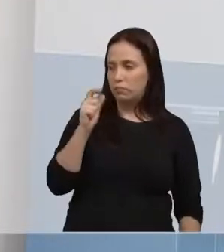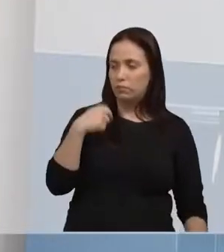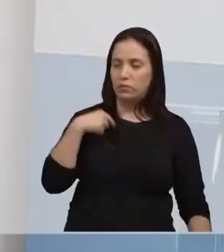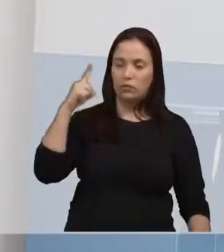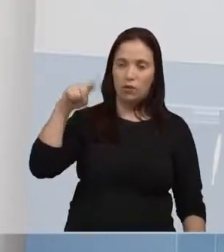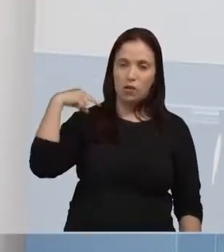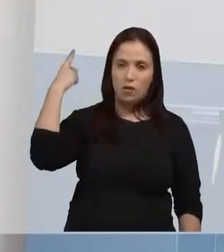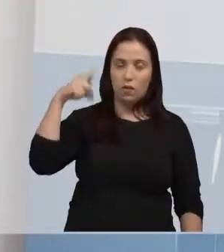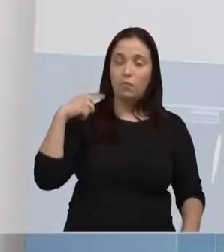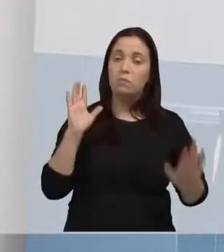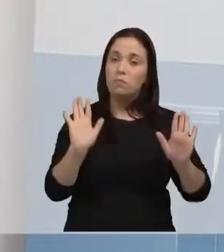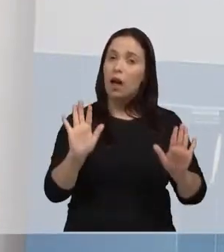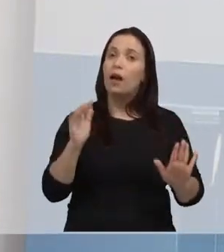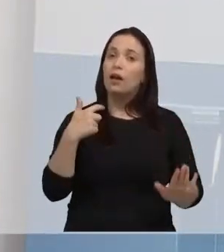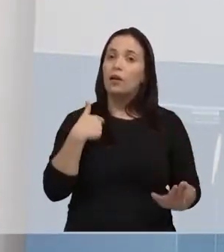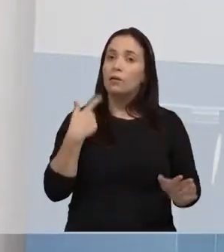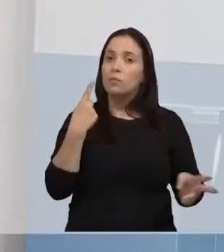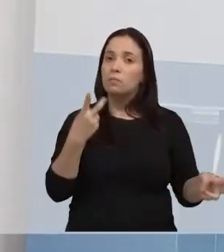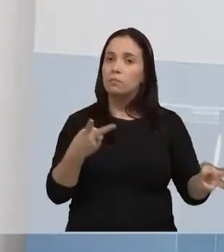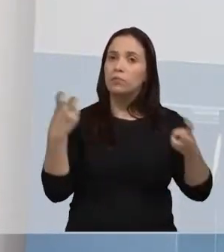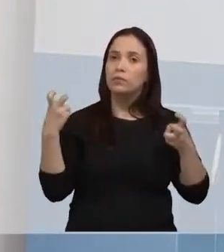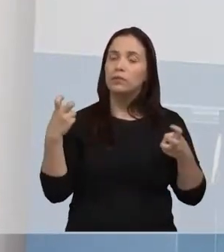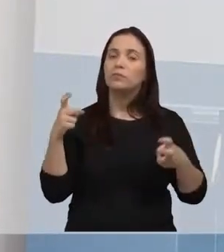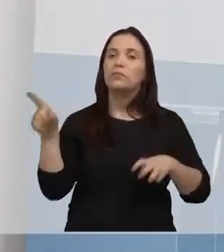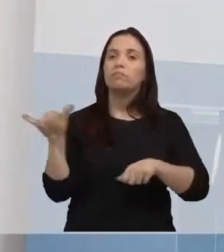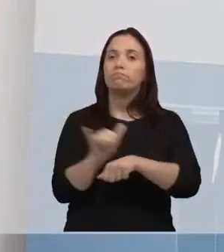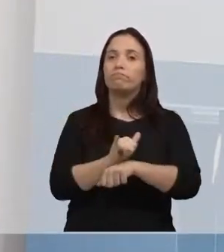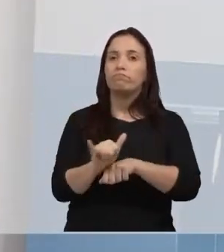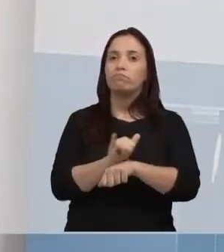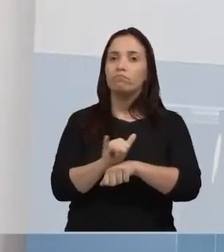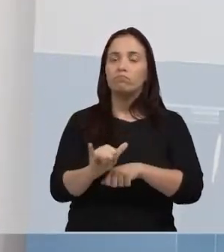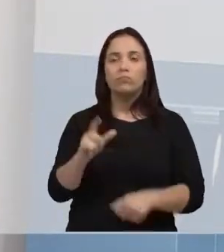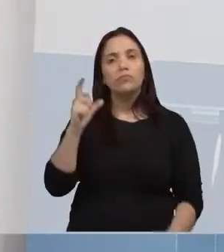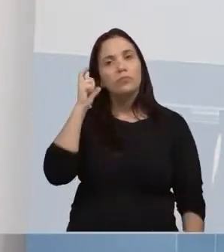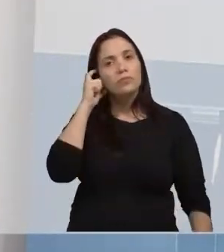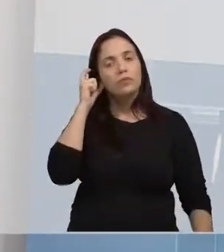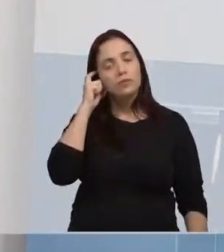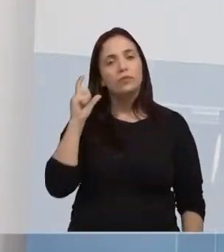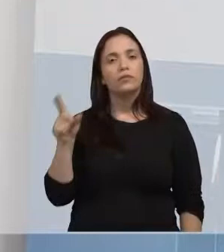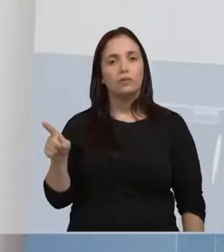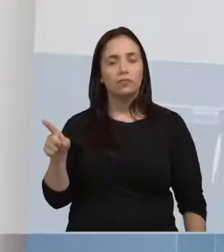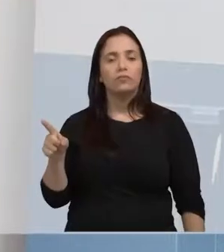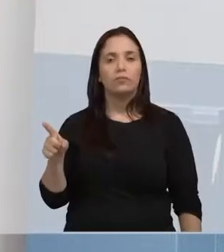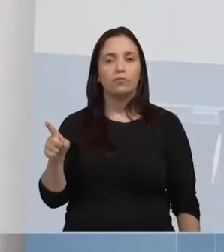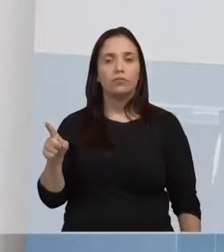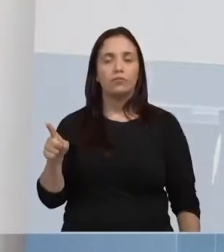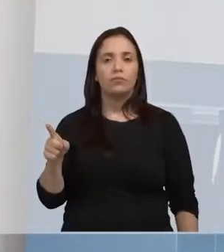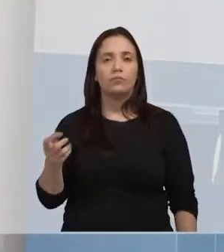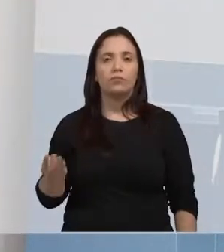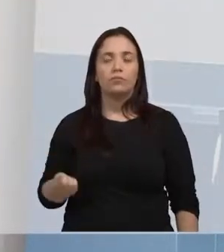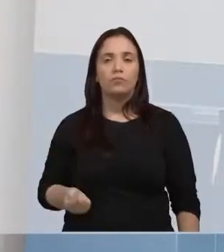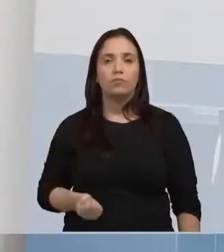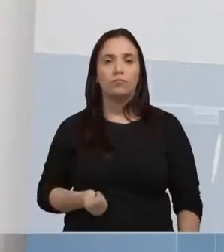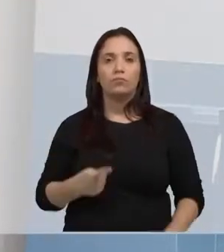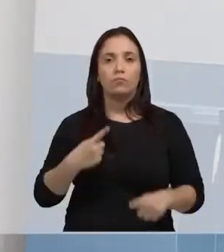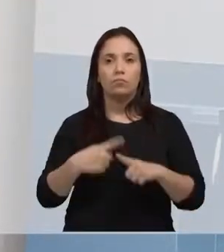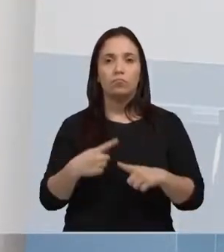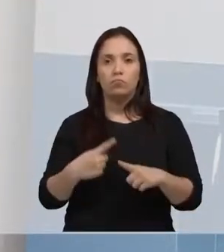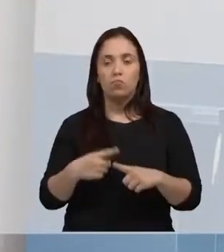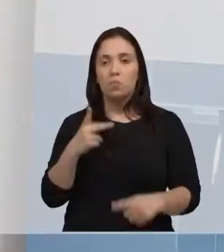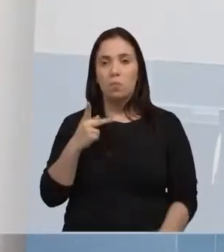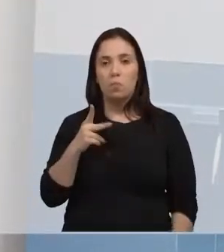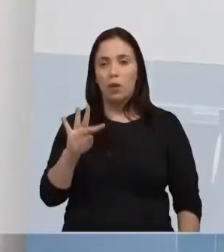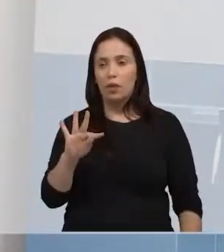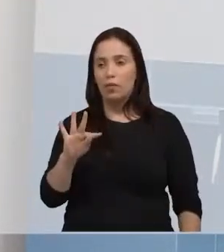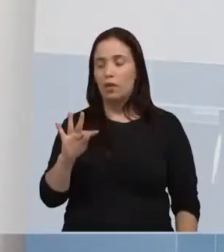né? Mas a avaliação que eu fiz é que aquela jogada, se fosse feita, ela resolveria todos os problemas naquele momento, né? Agradaria o PT